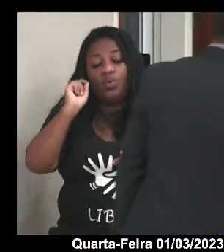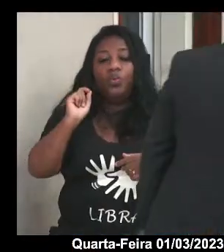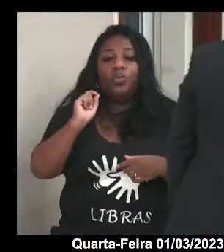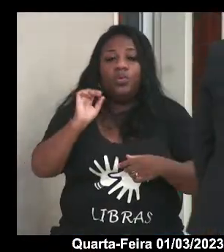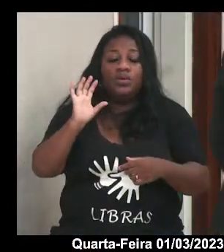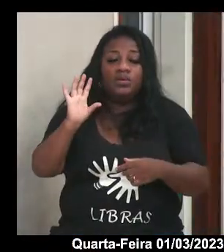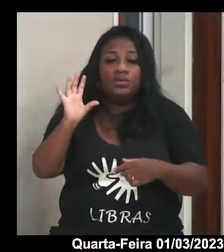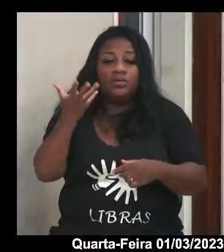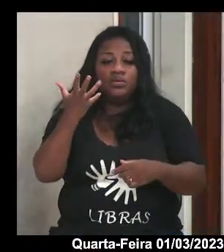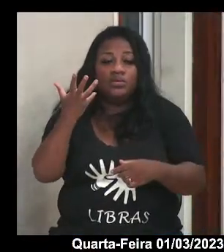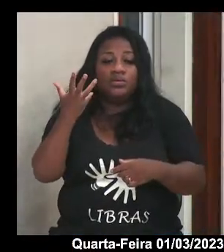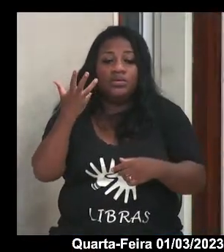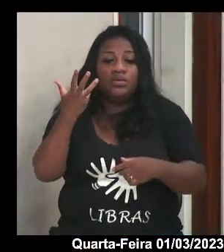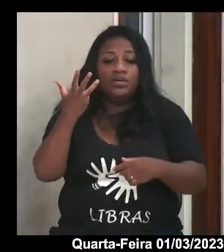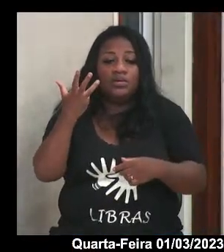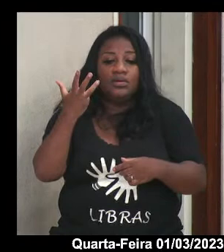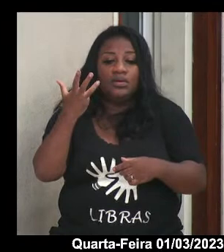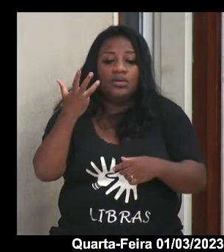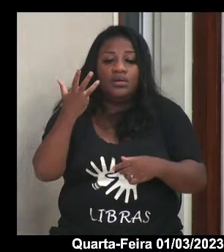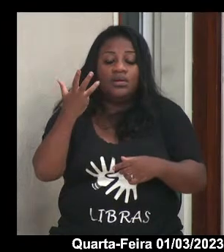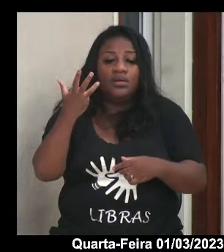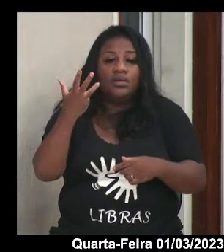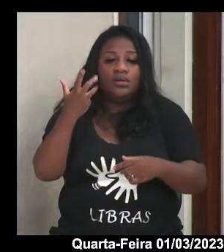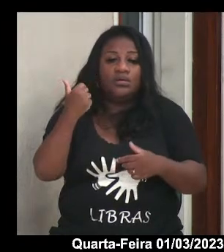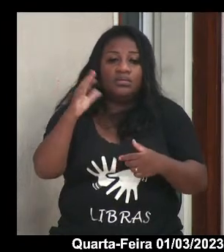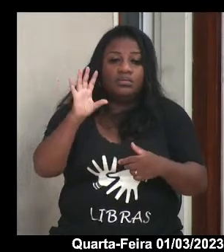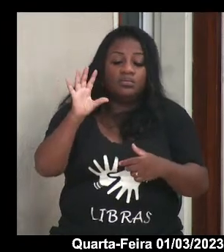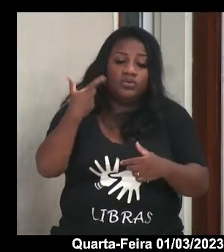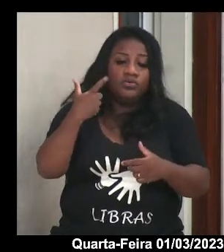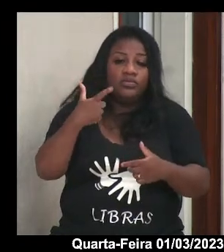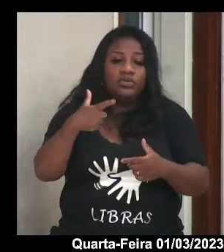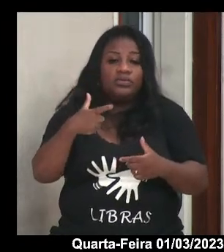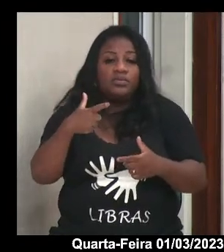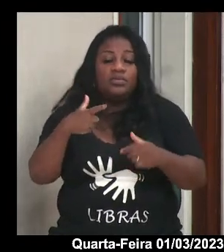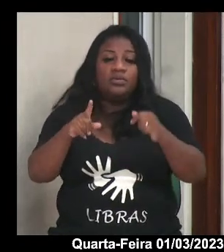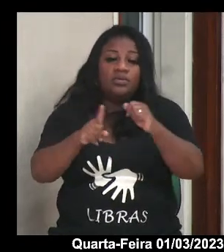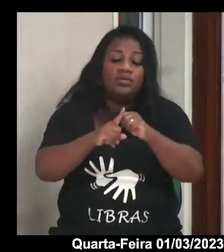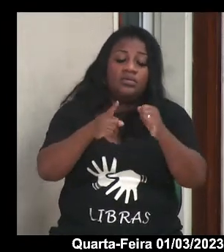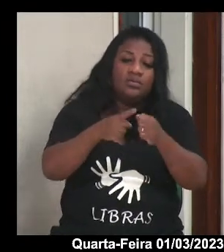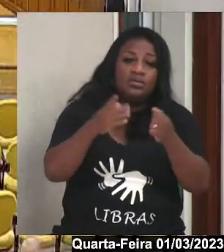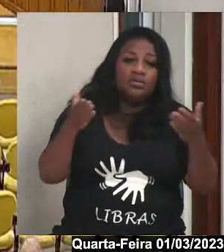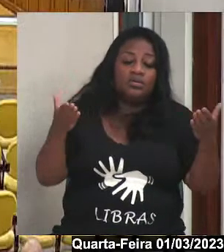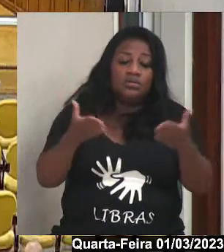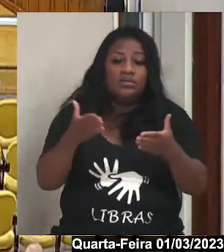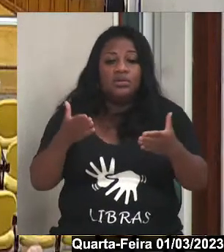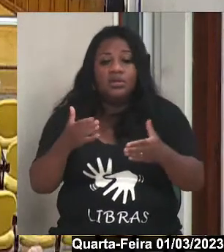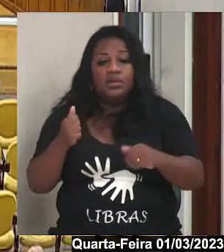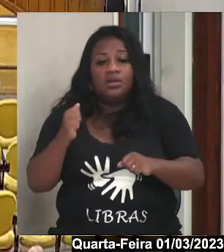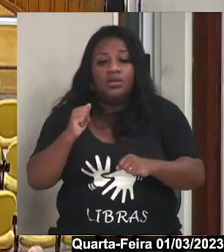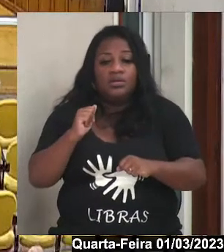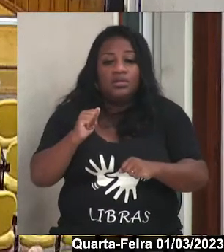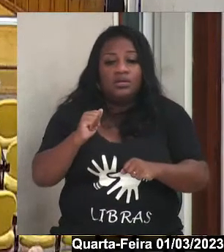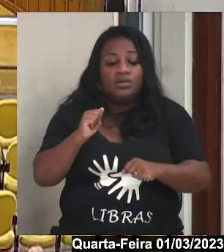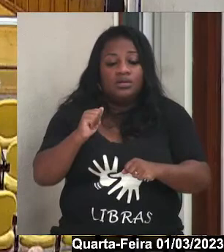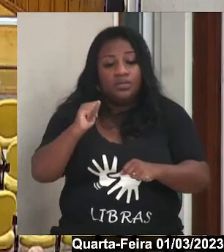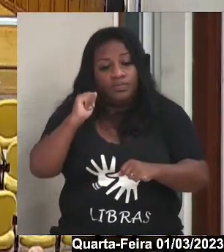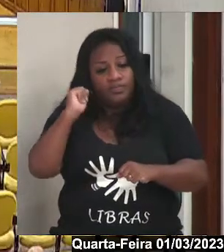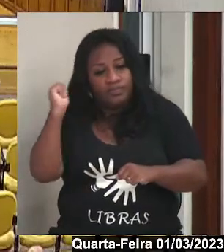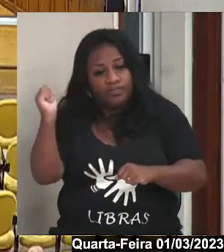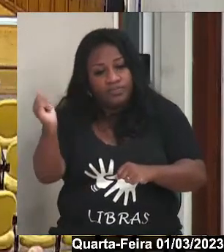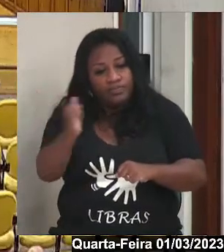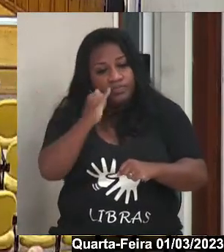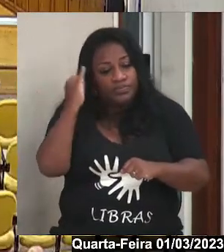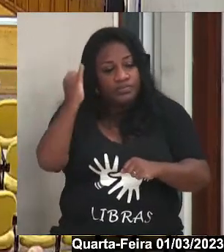essa ação que o prefeito está fazendo através do Hugo Prado, que é o que vai nos acompanhar e é o que vai liderar